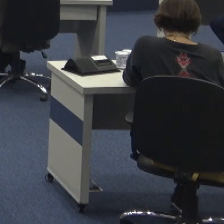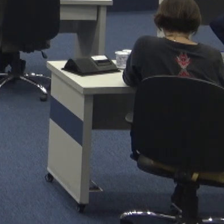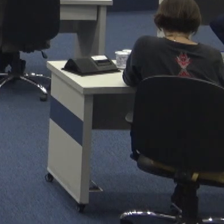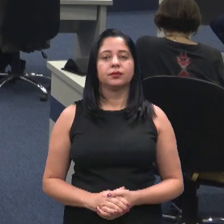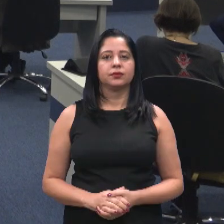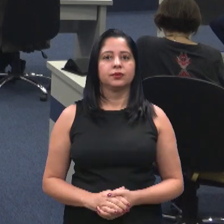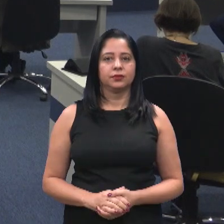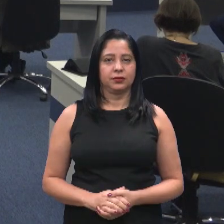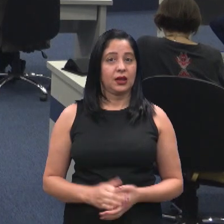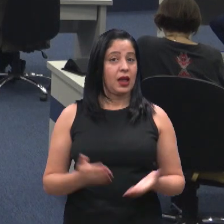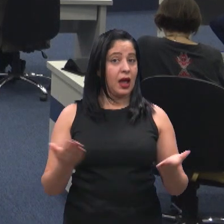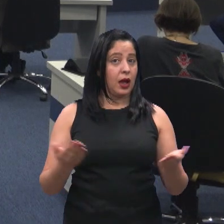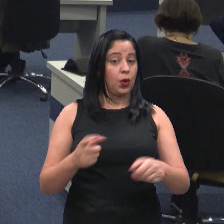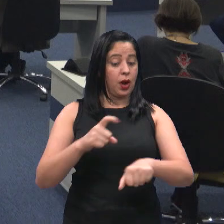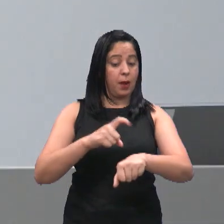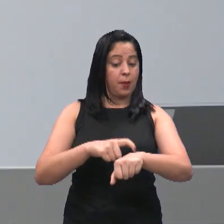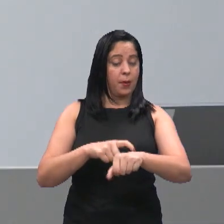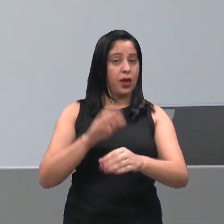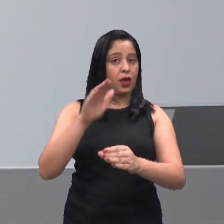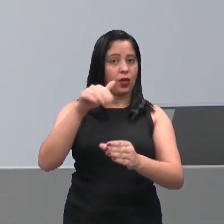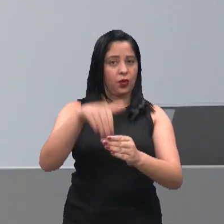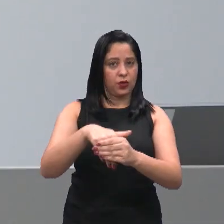Passaremos ao processo de votação.